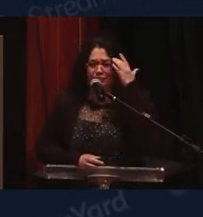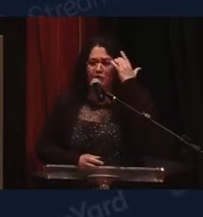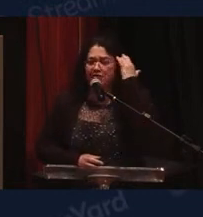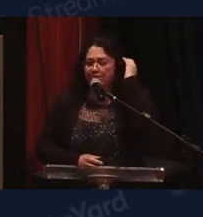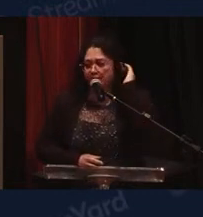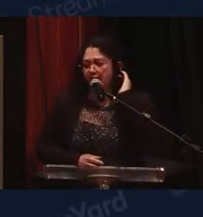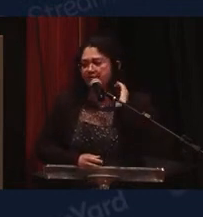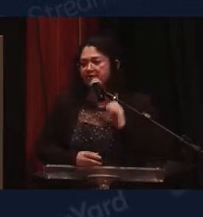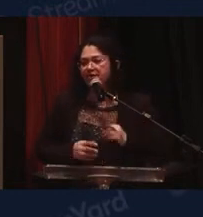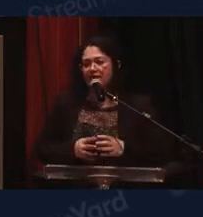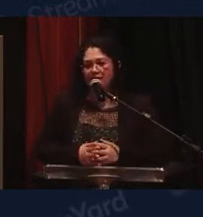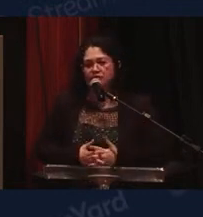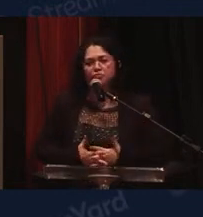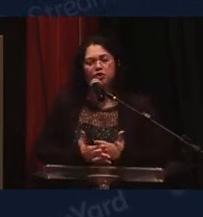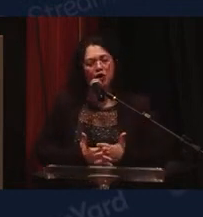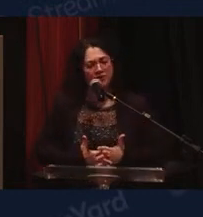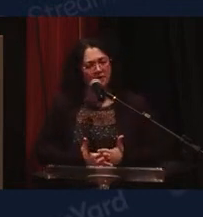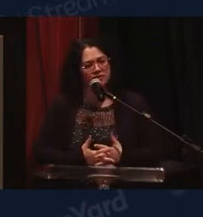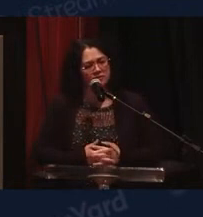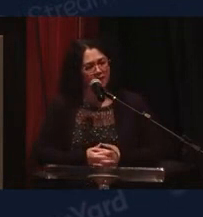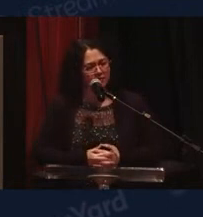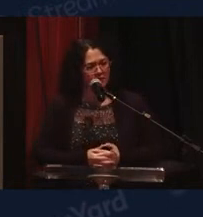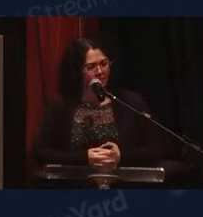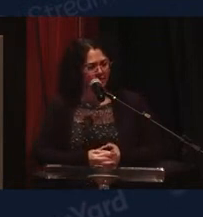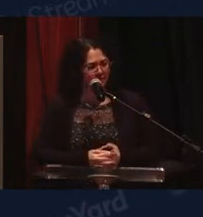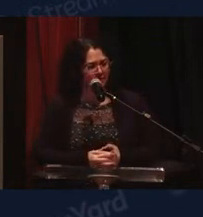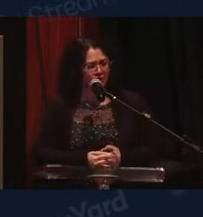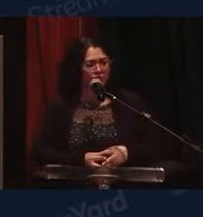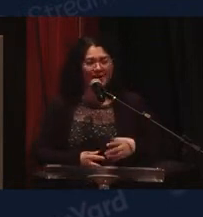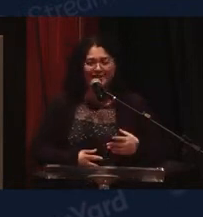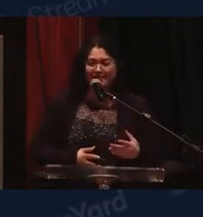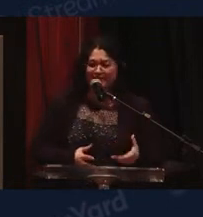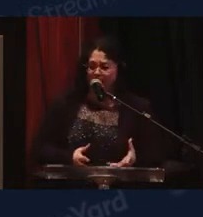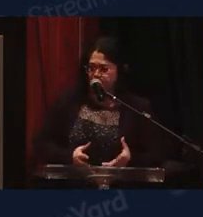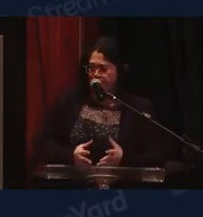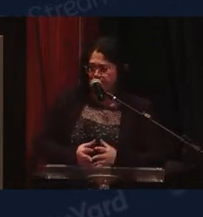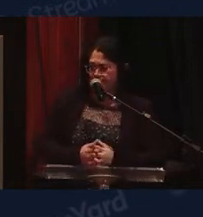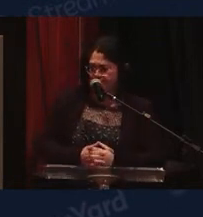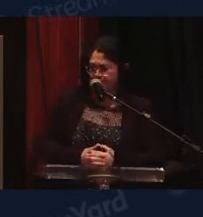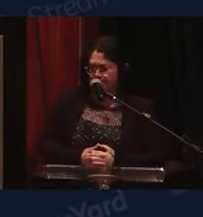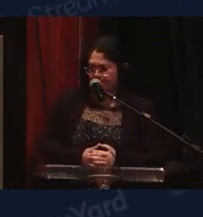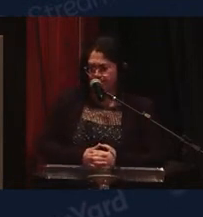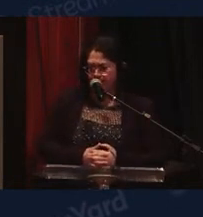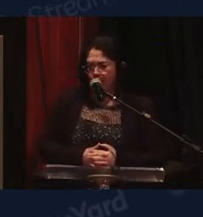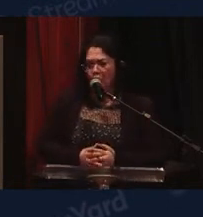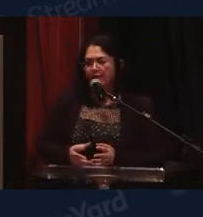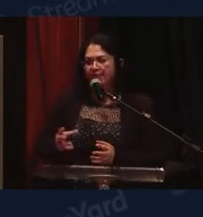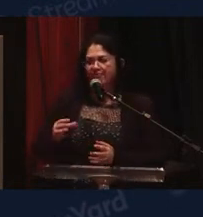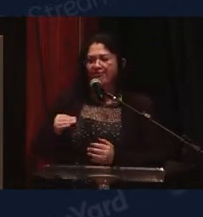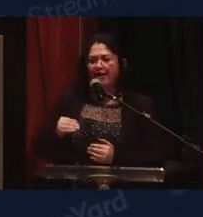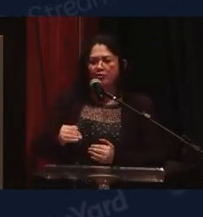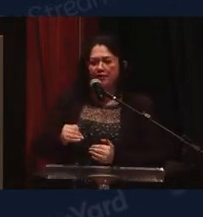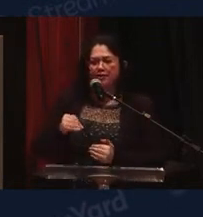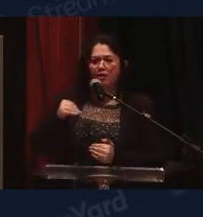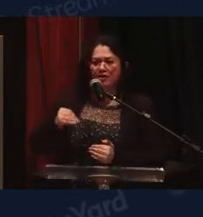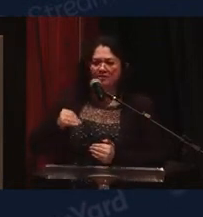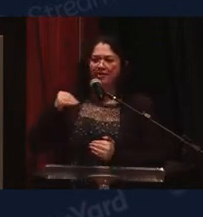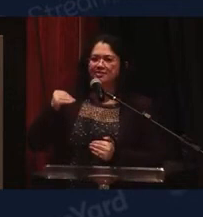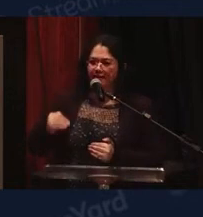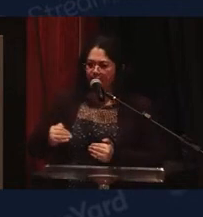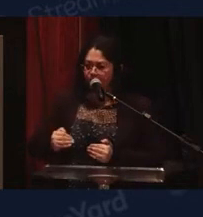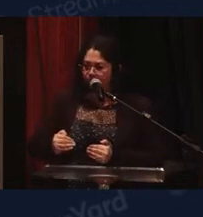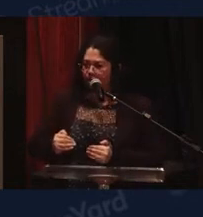redes municipais que têm os melhores resultados de aprendizagem? O que essas redes fazem? O que falta